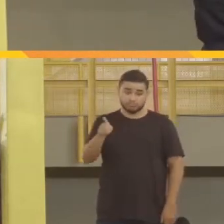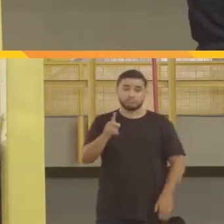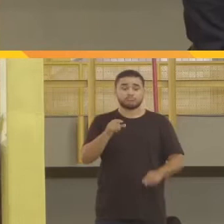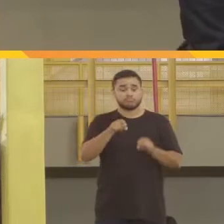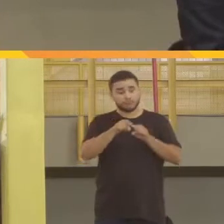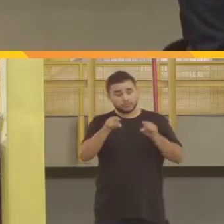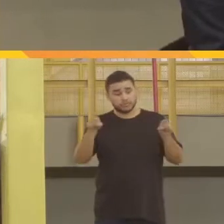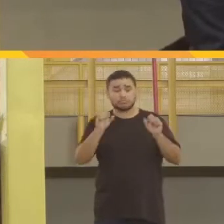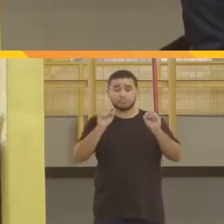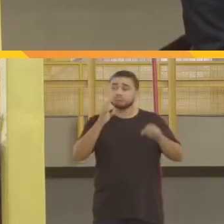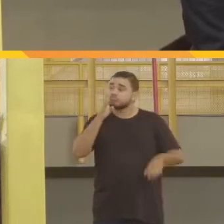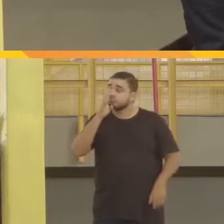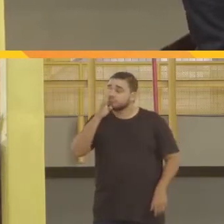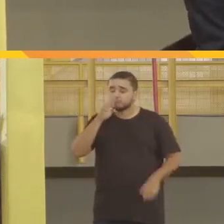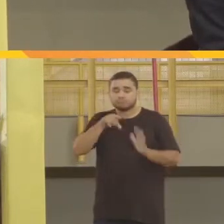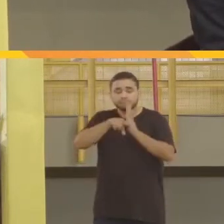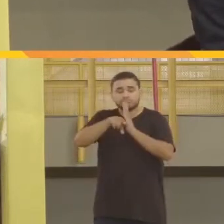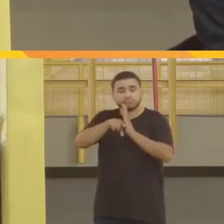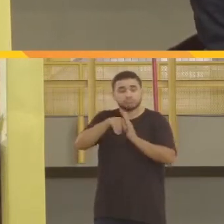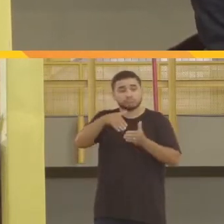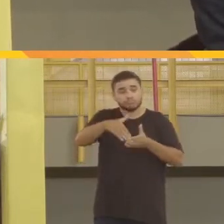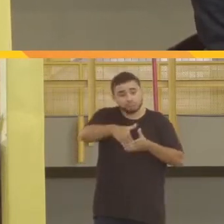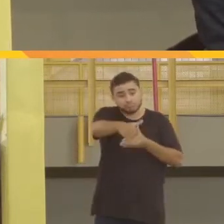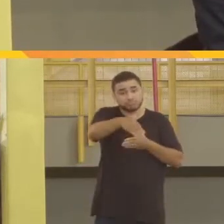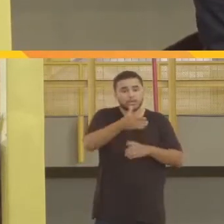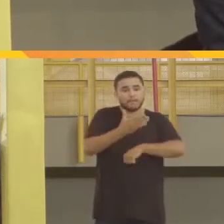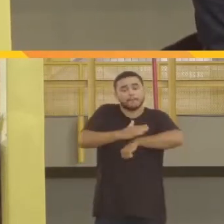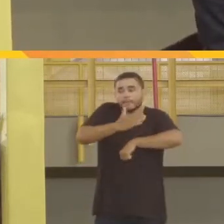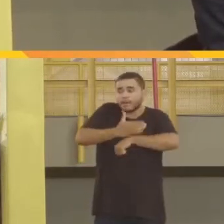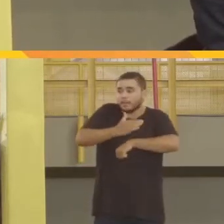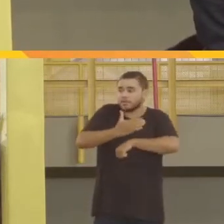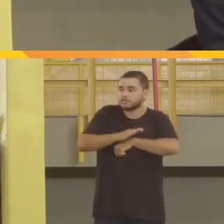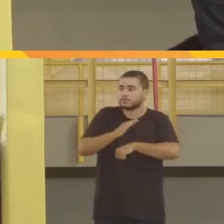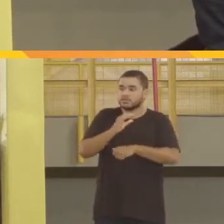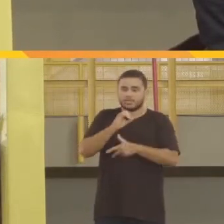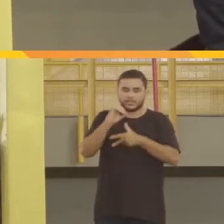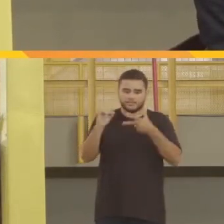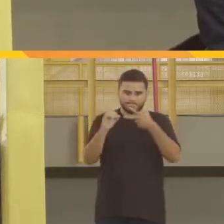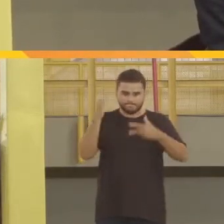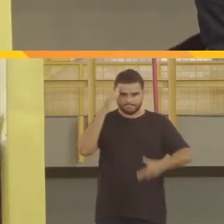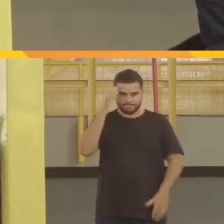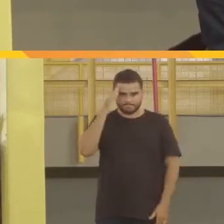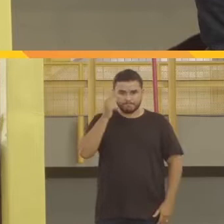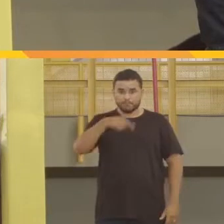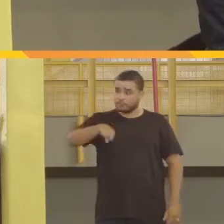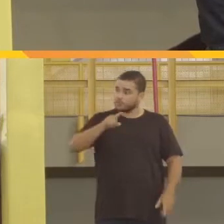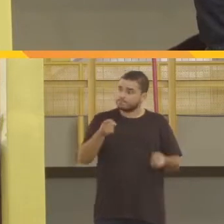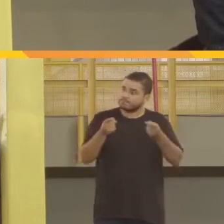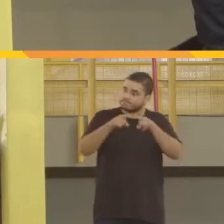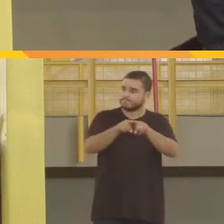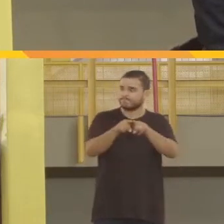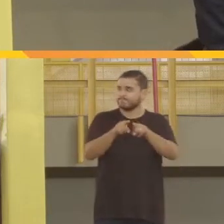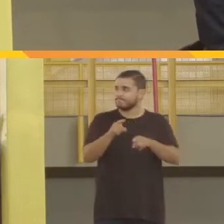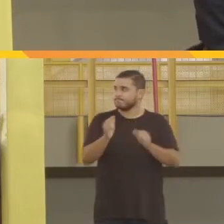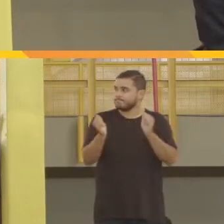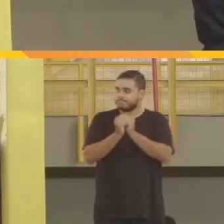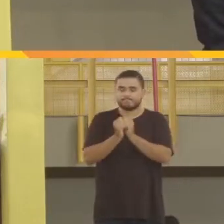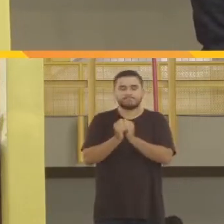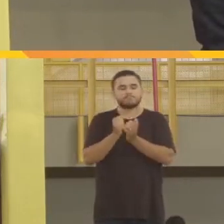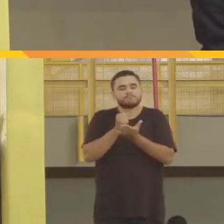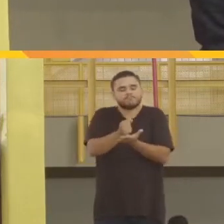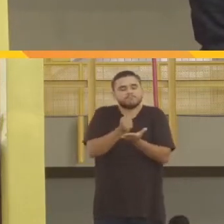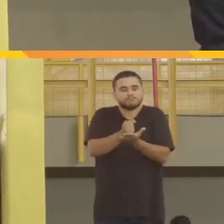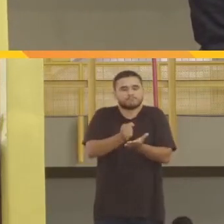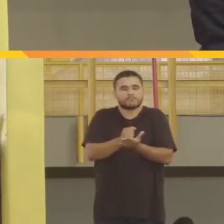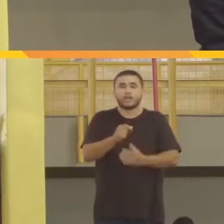lá estabelecermos até o Enem tantas e tantas parcerias e contribuições, colaborações